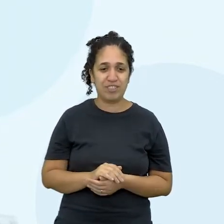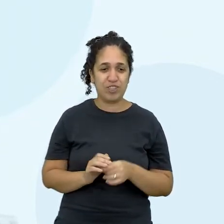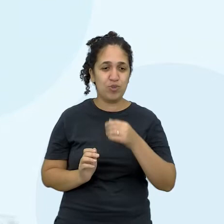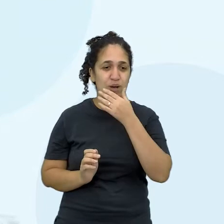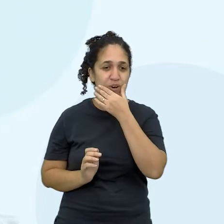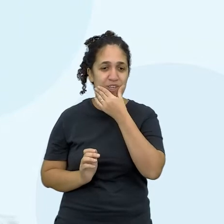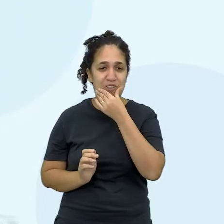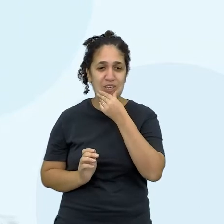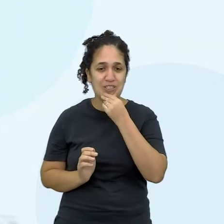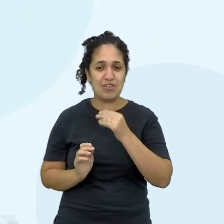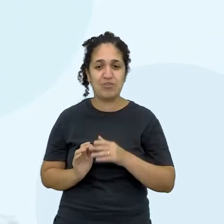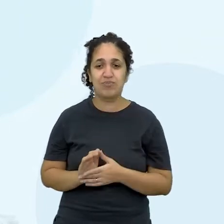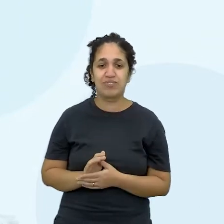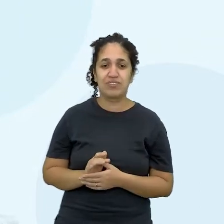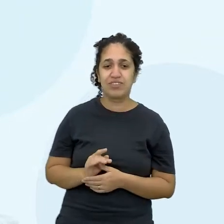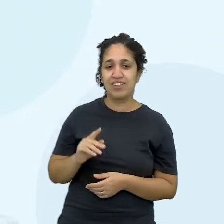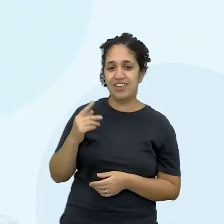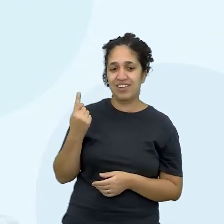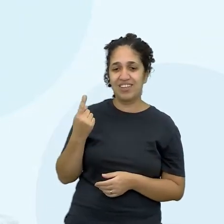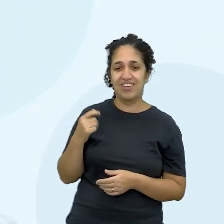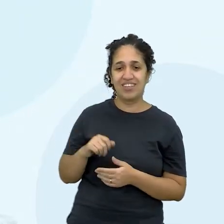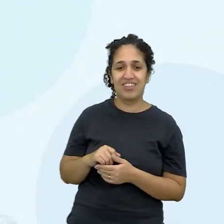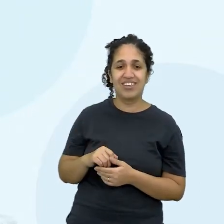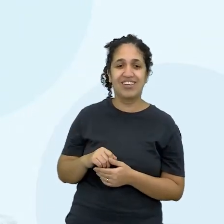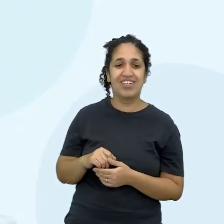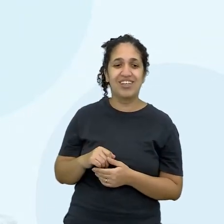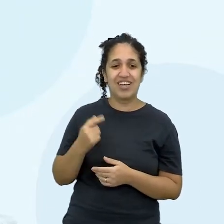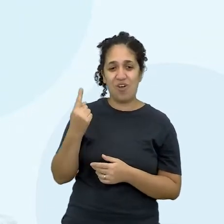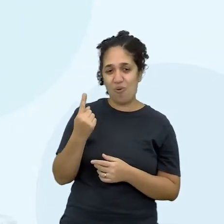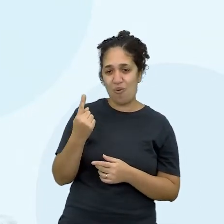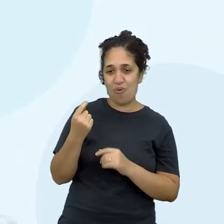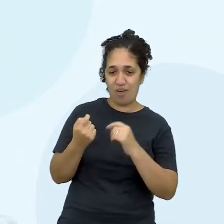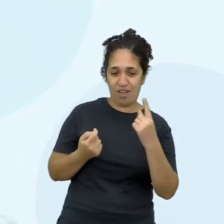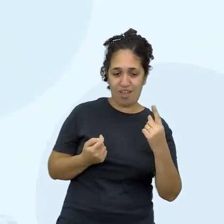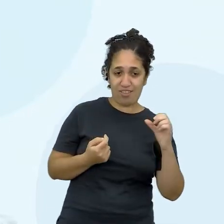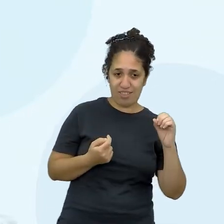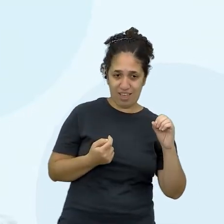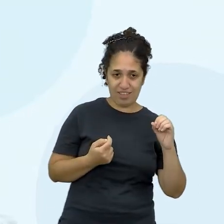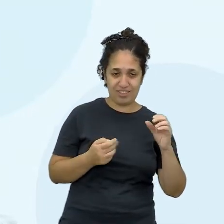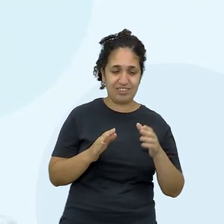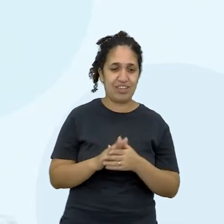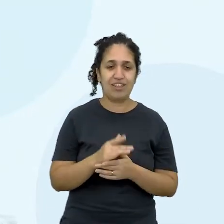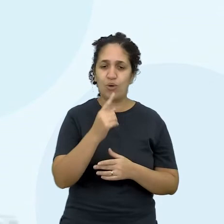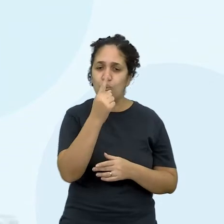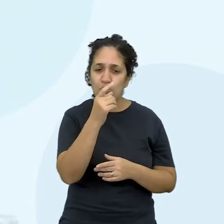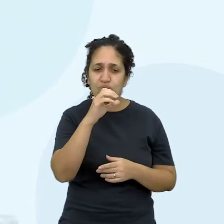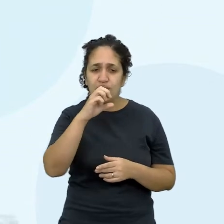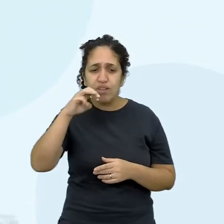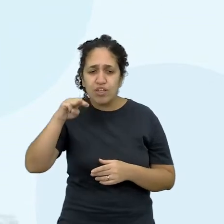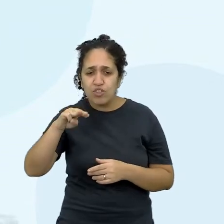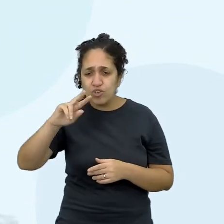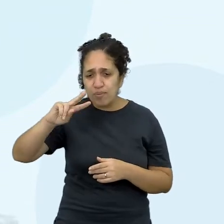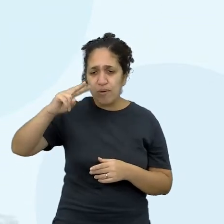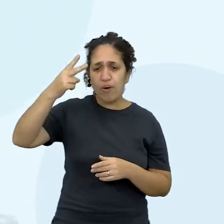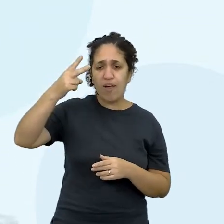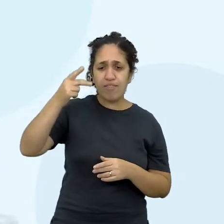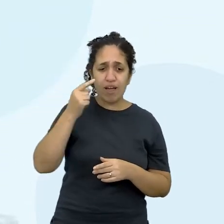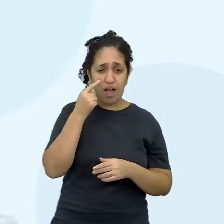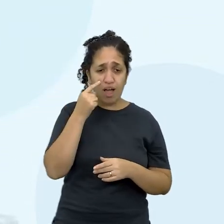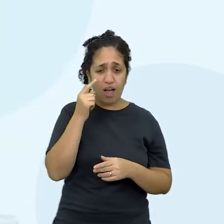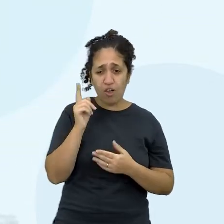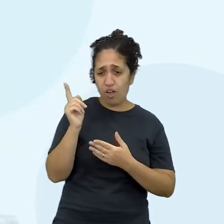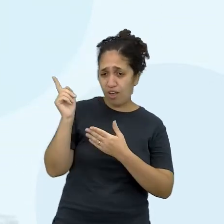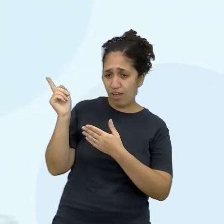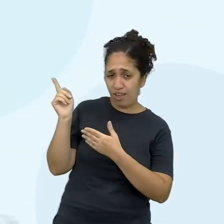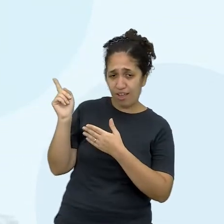numa escala de 1 para 10, para, por exemplo, 1 centímetro quadrado. Veja, se